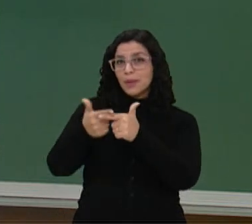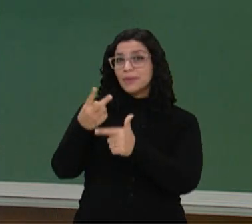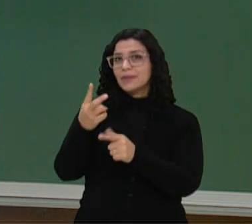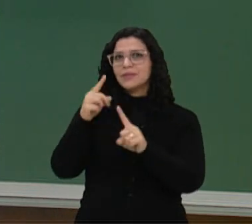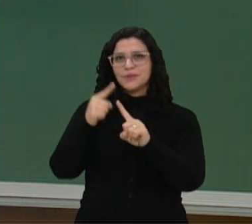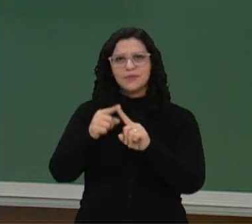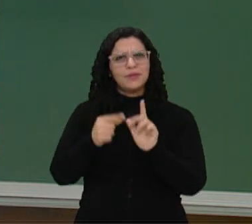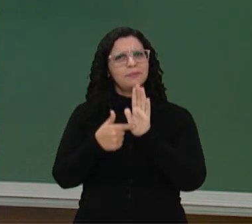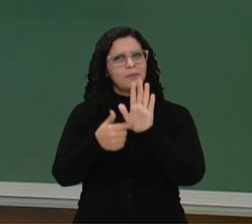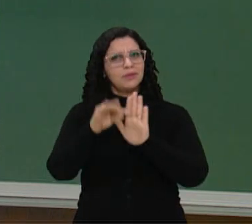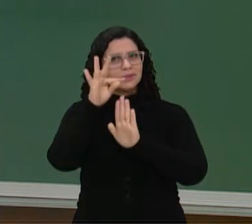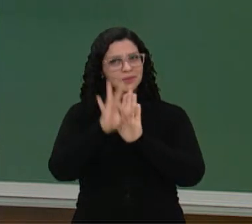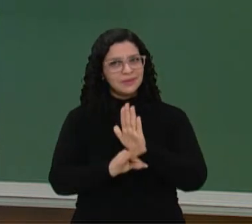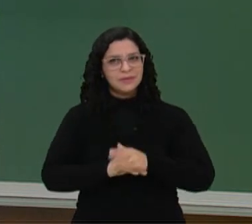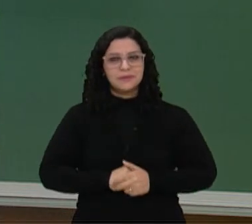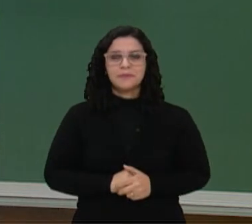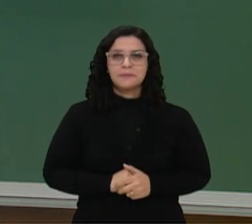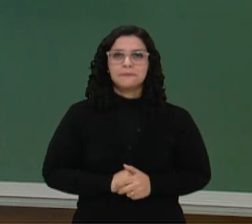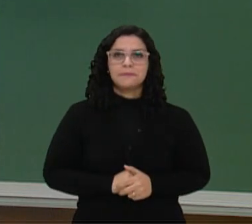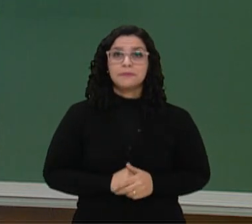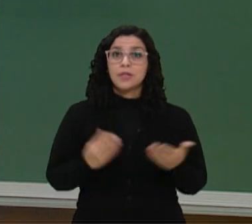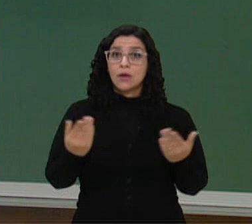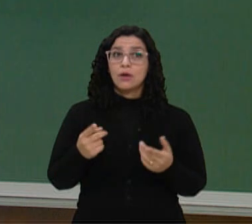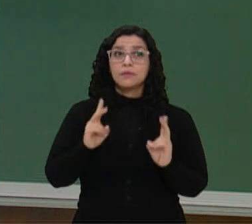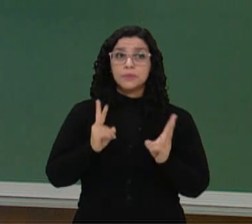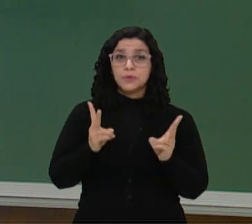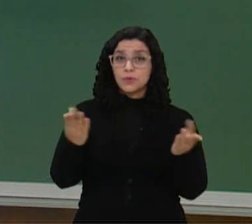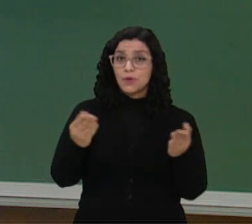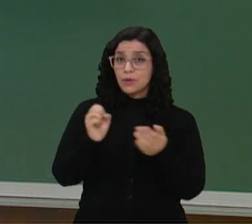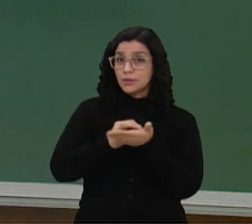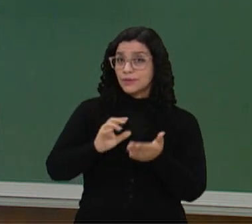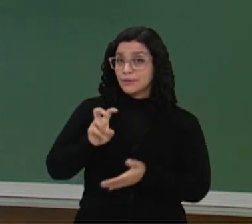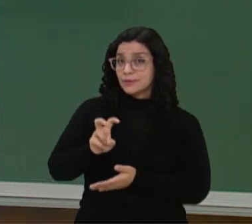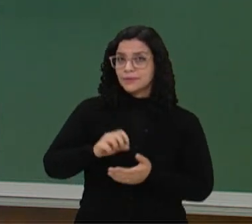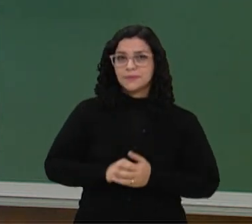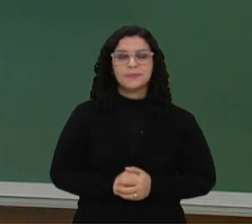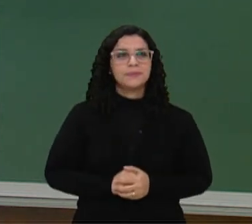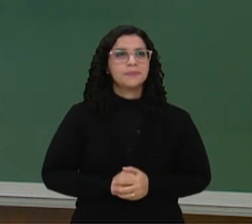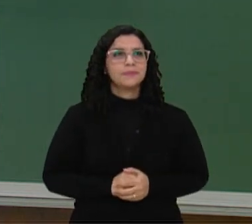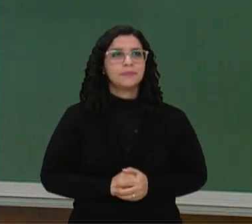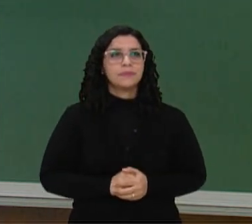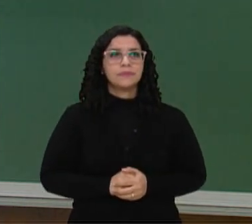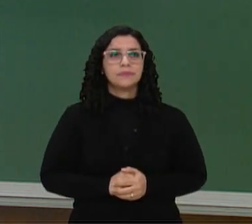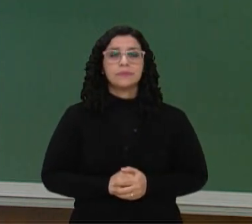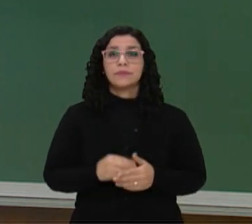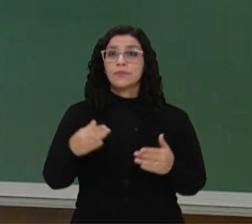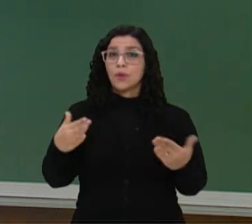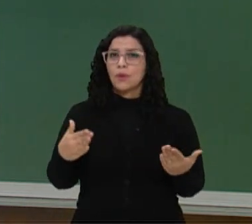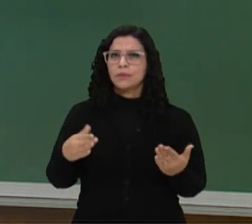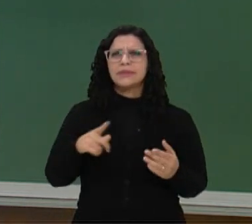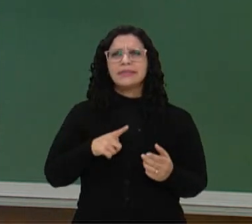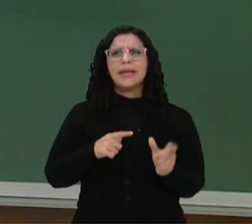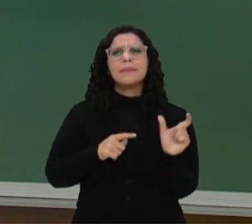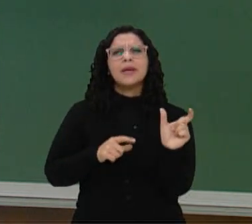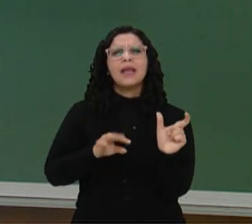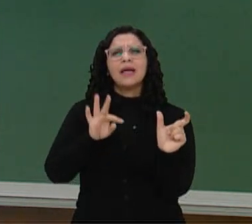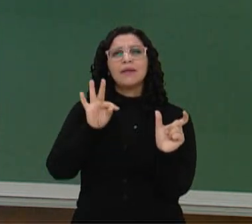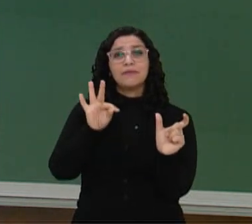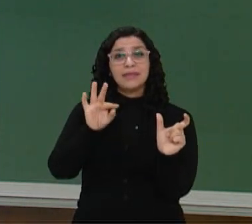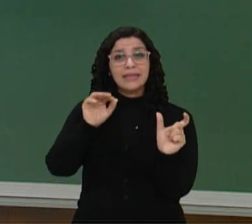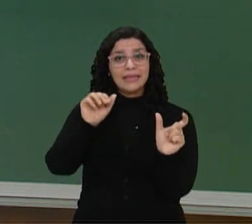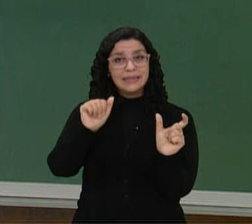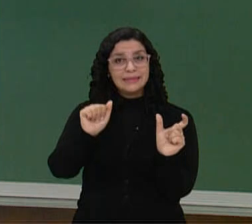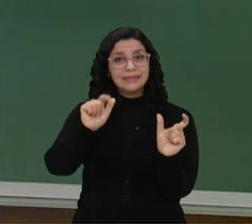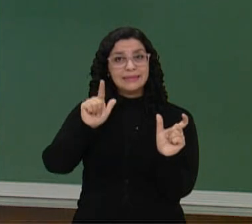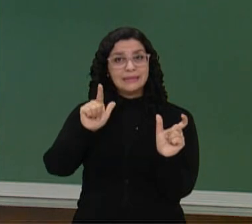palavra problema aparecendo. Vamos lá para o próximo exercício. De número 5. Temos aqui também uma